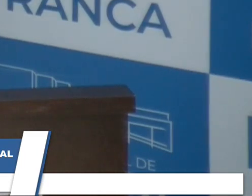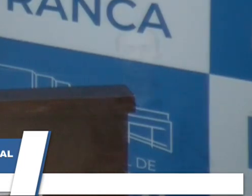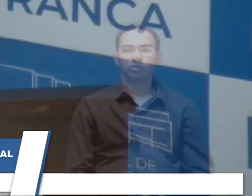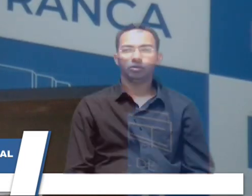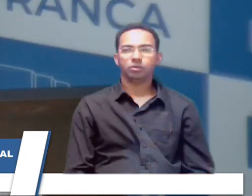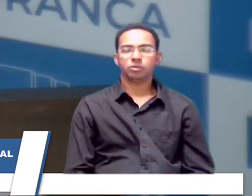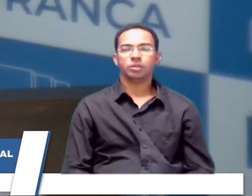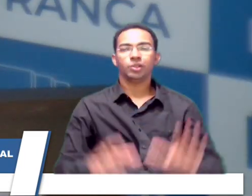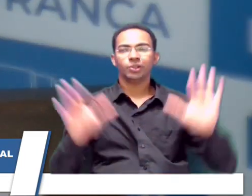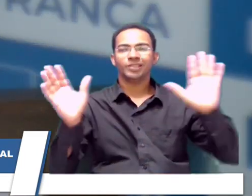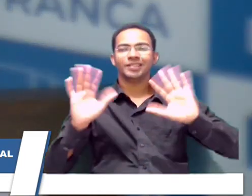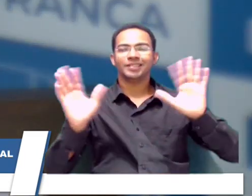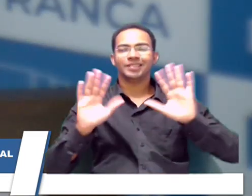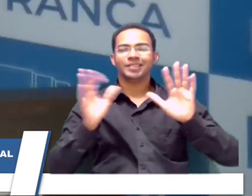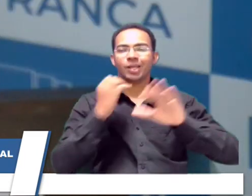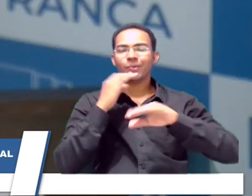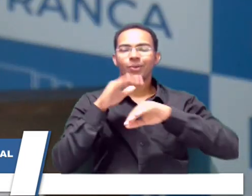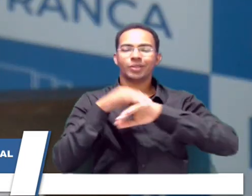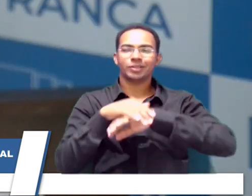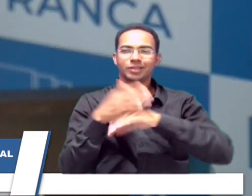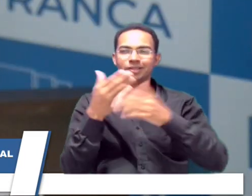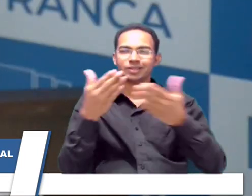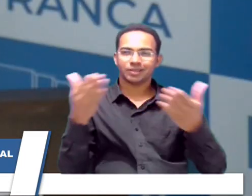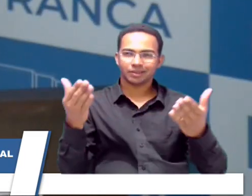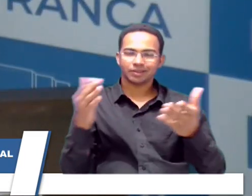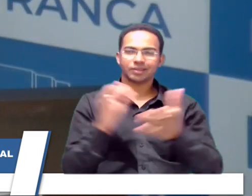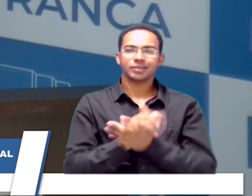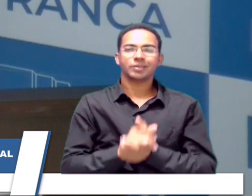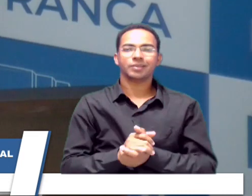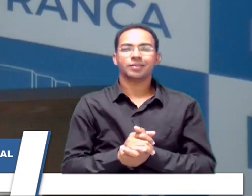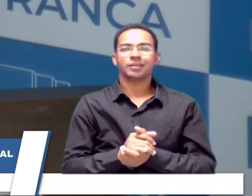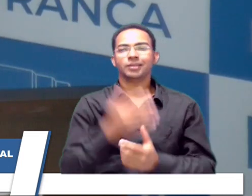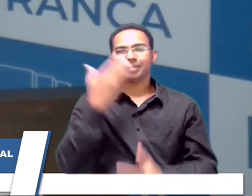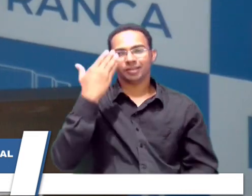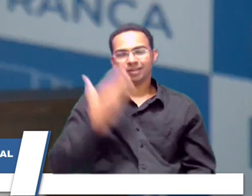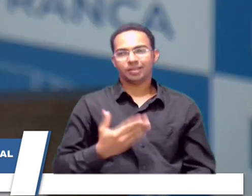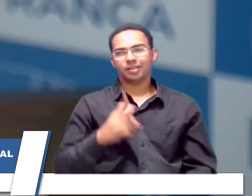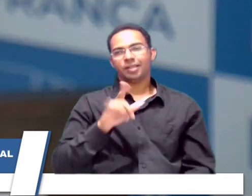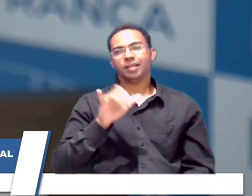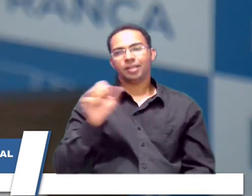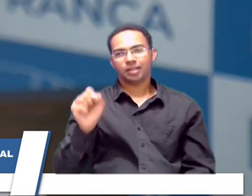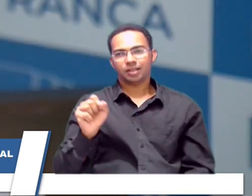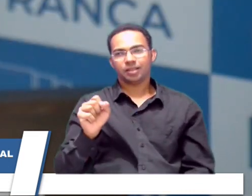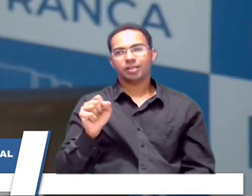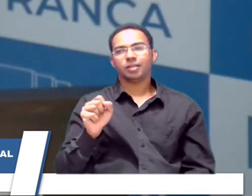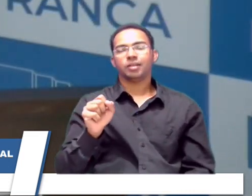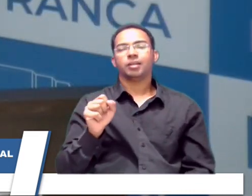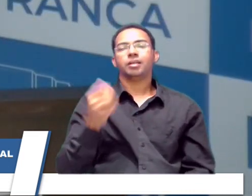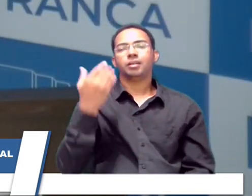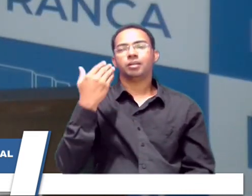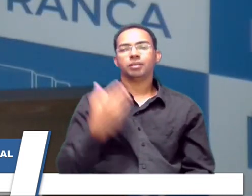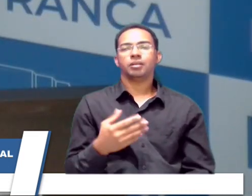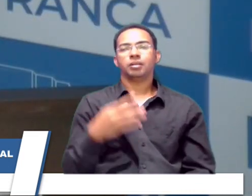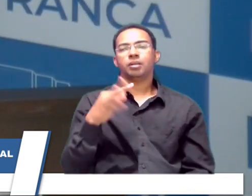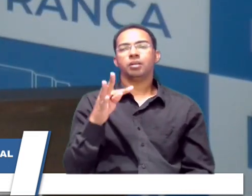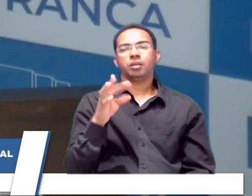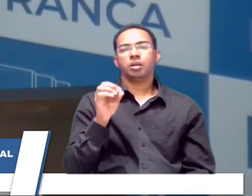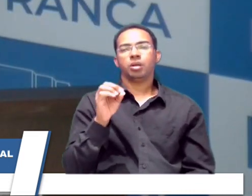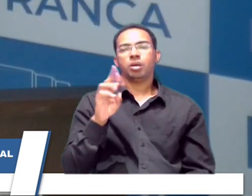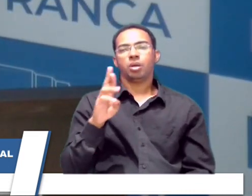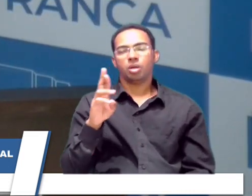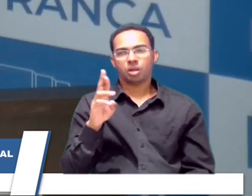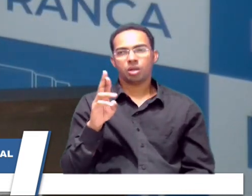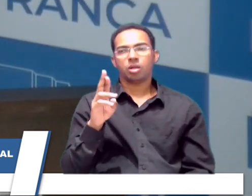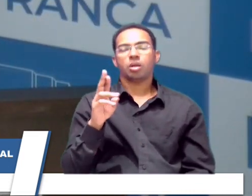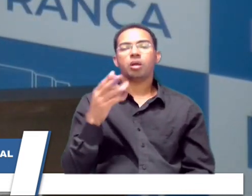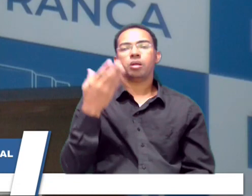Boa noite a todos. Eu sou a Laís, sou TO, e eu